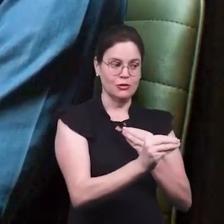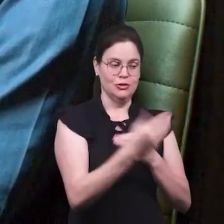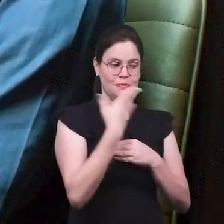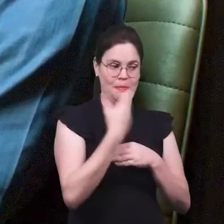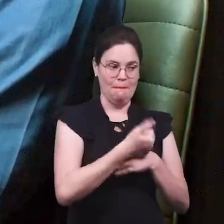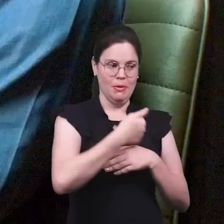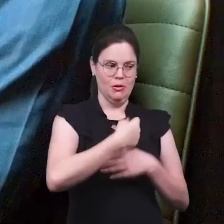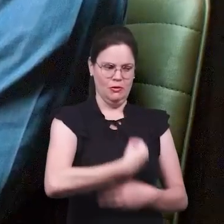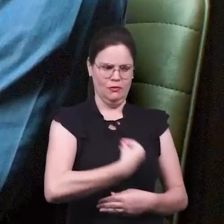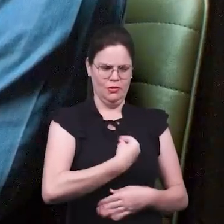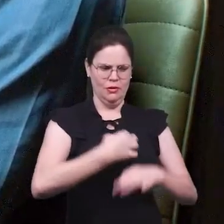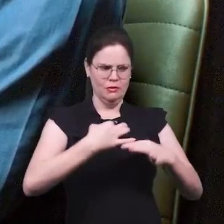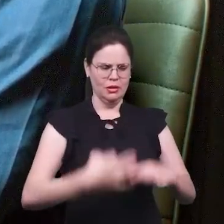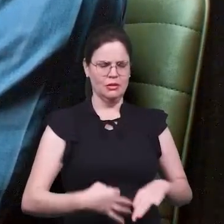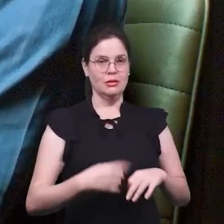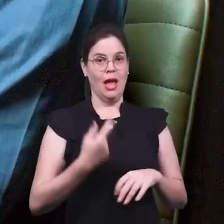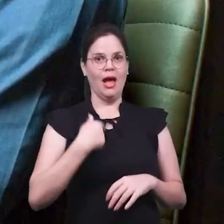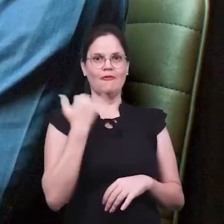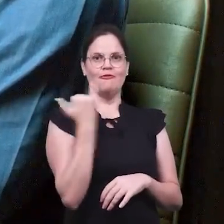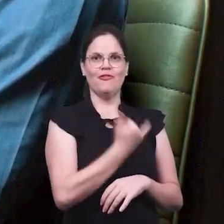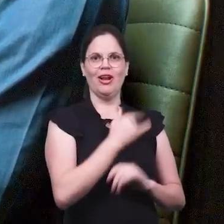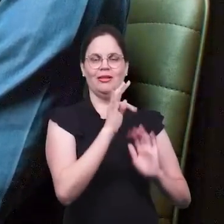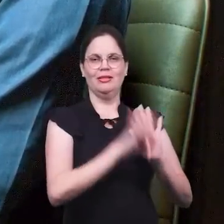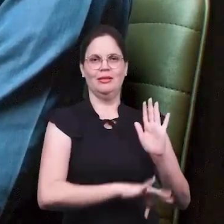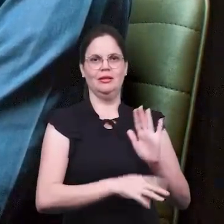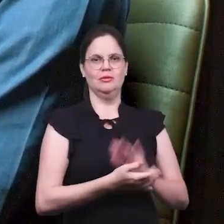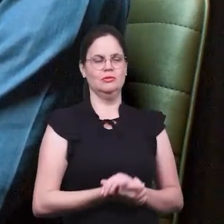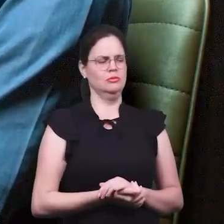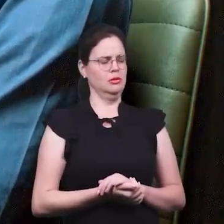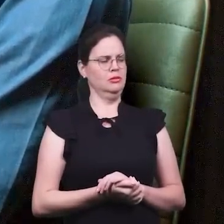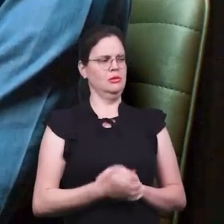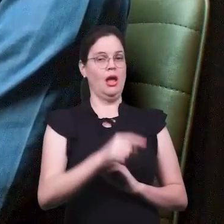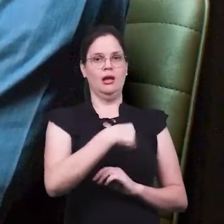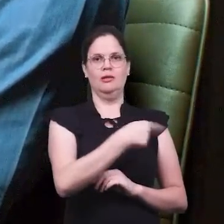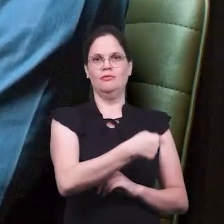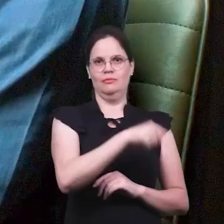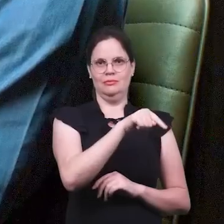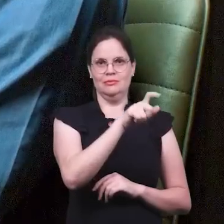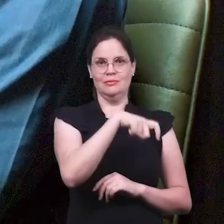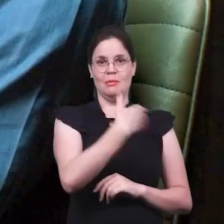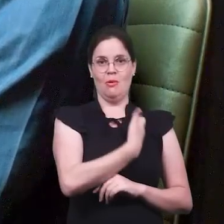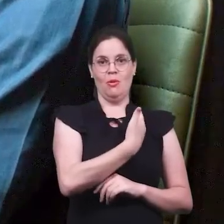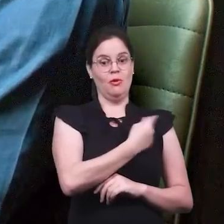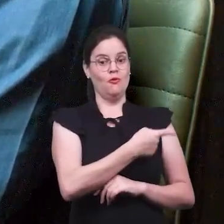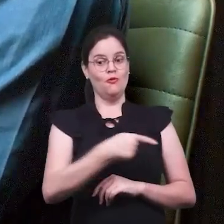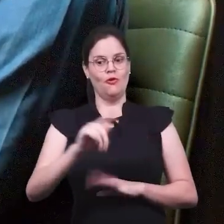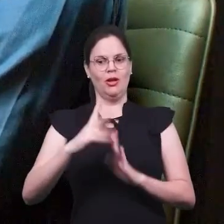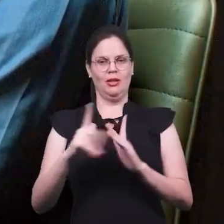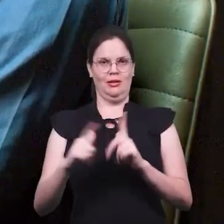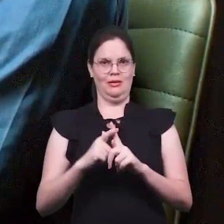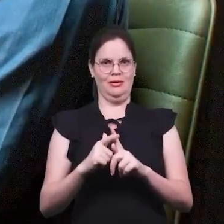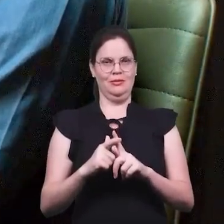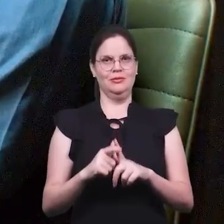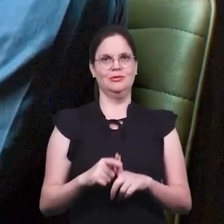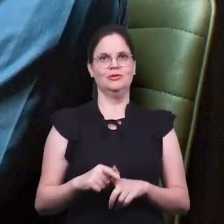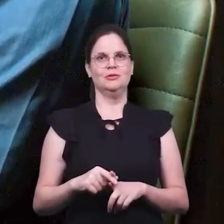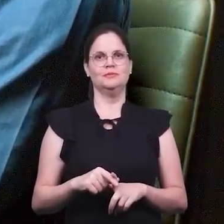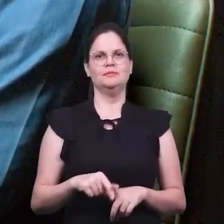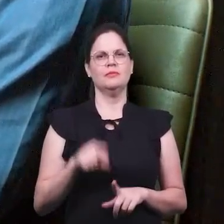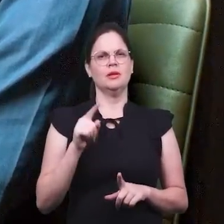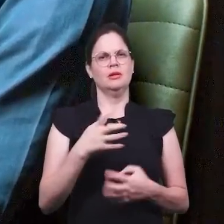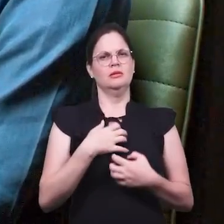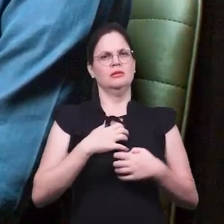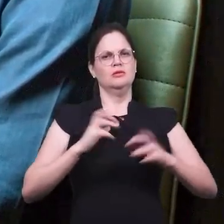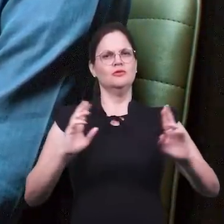esse texto pra ele. E aí, ele foi na igreja um dia e ele falou que sentiu